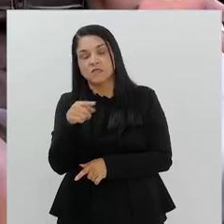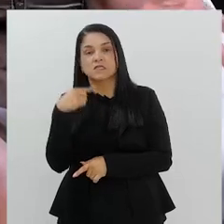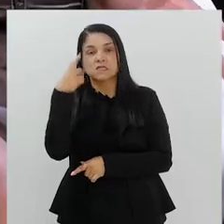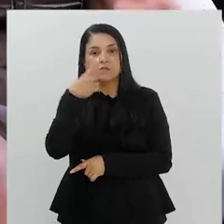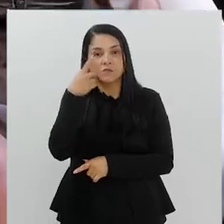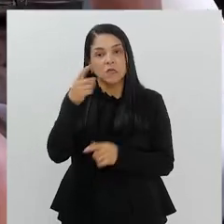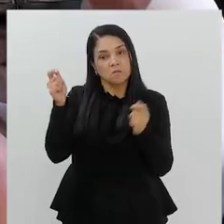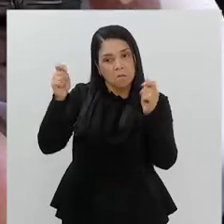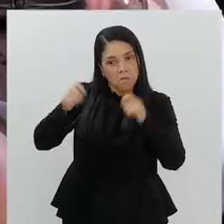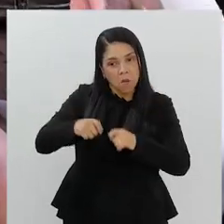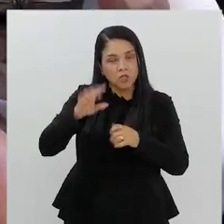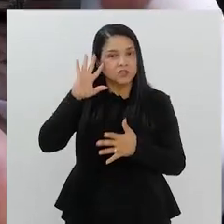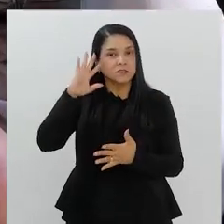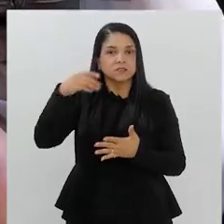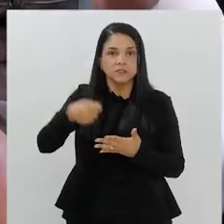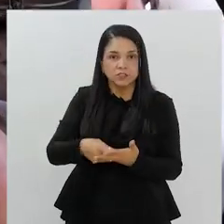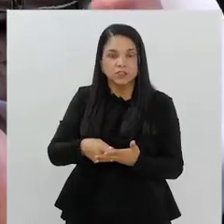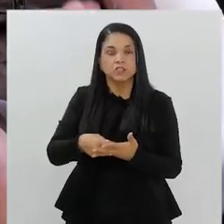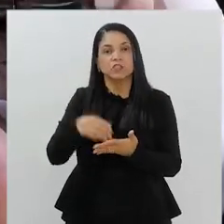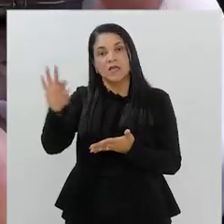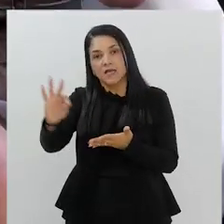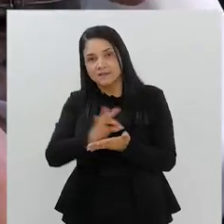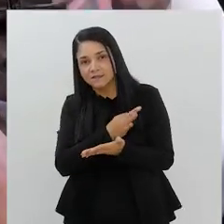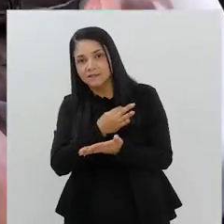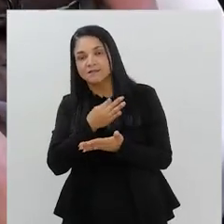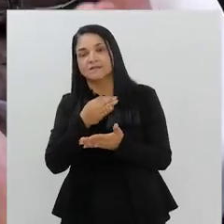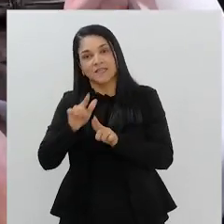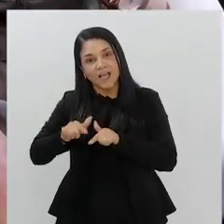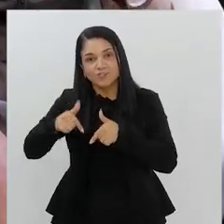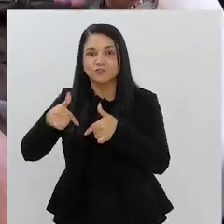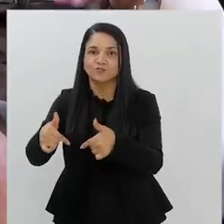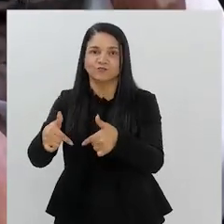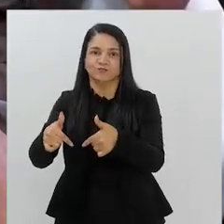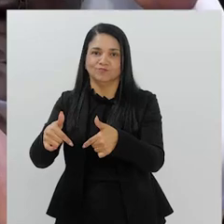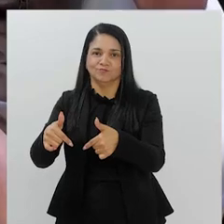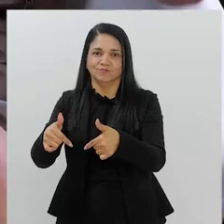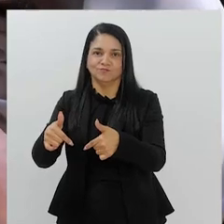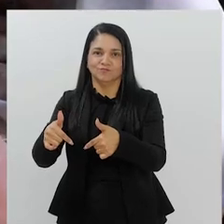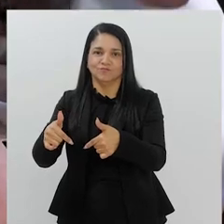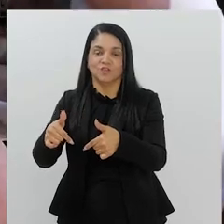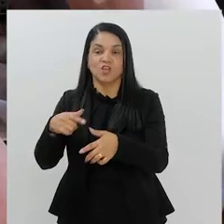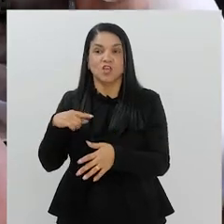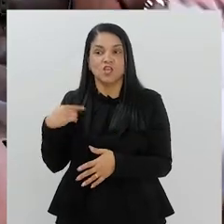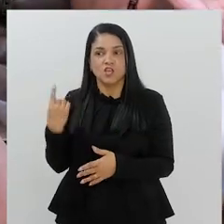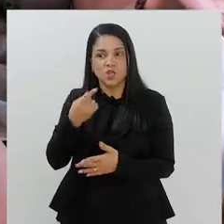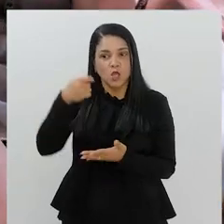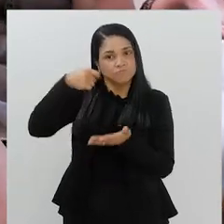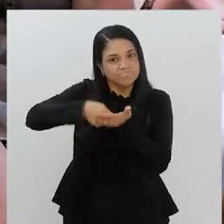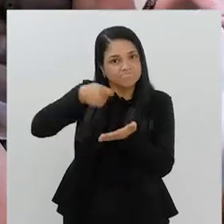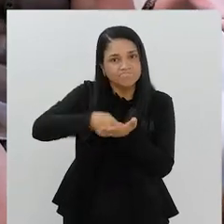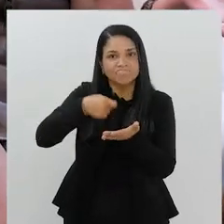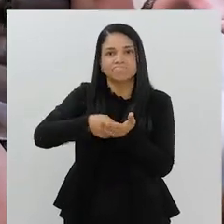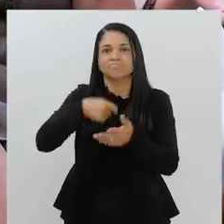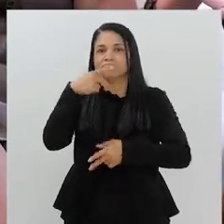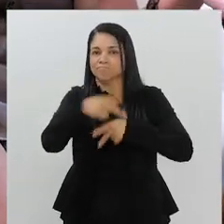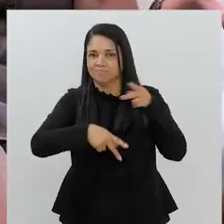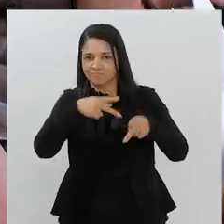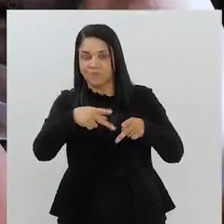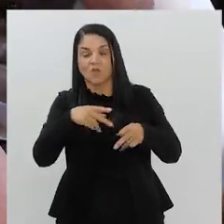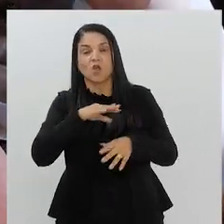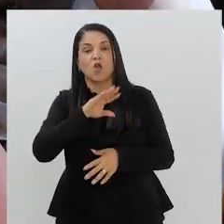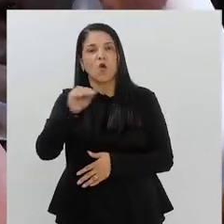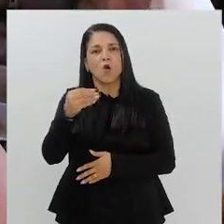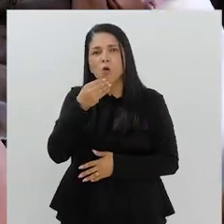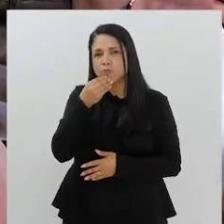podem né estabelecer decidir sancionar né E e aí compete a gente exigir o cumprimento